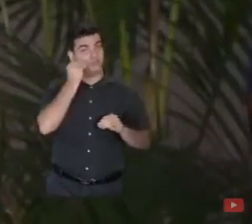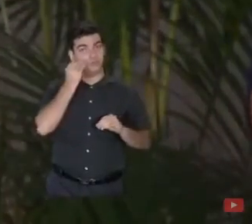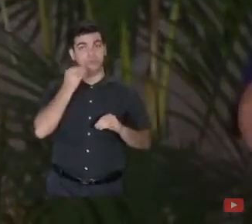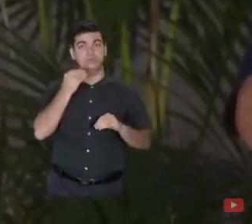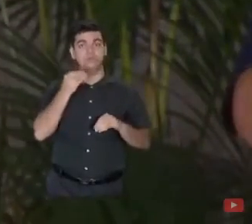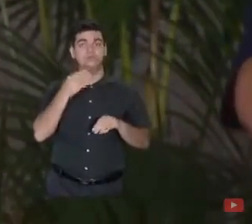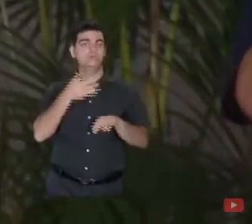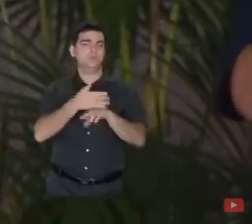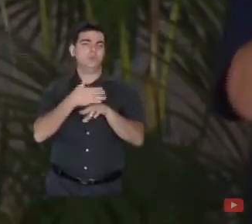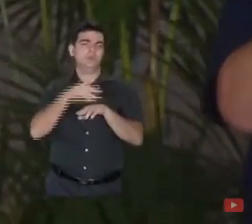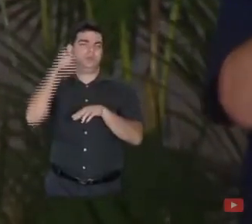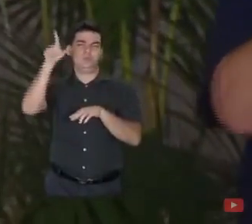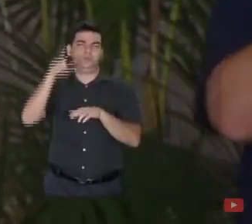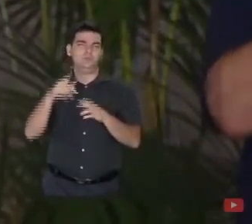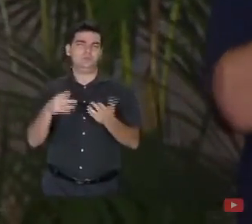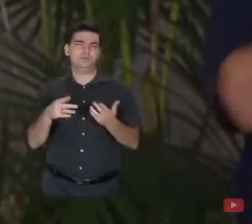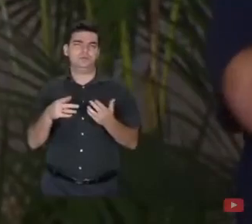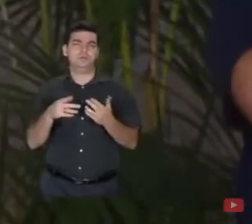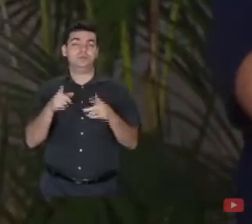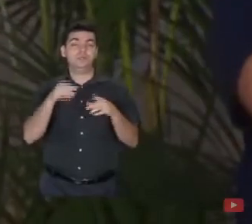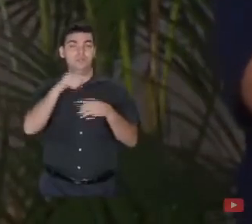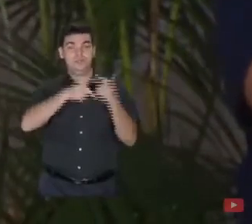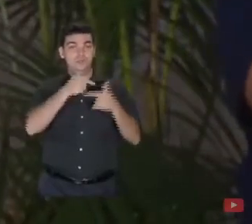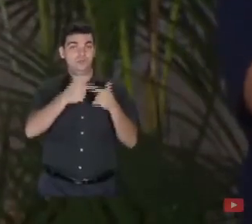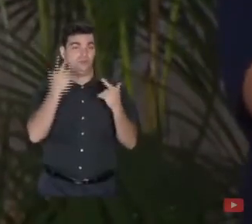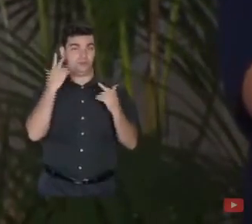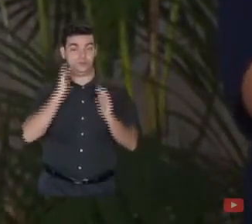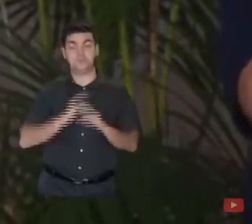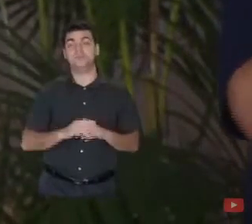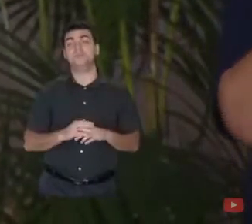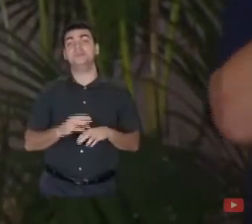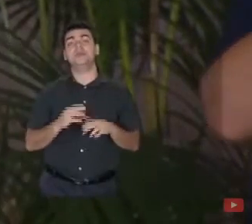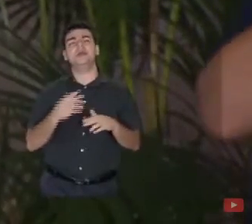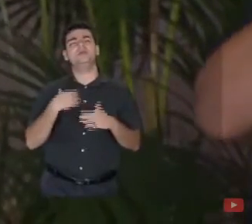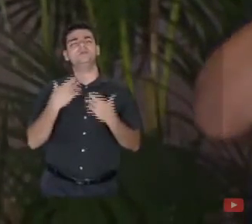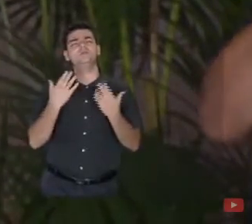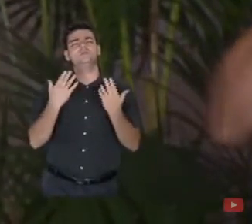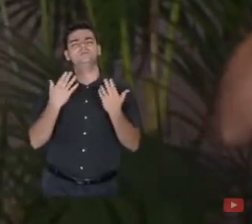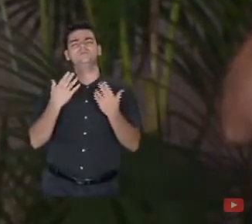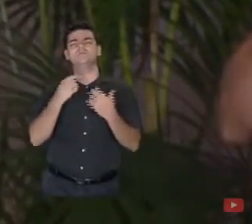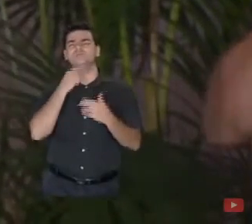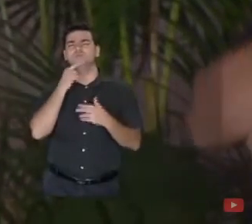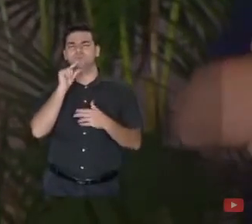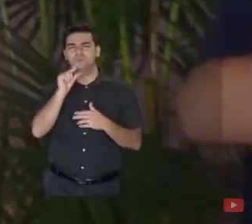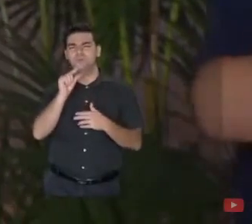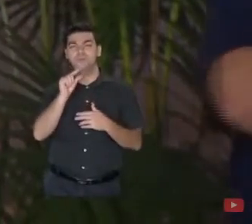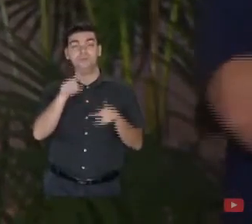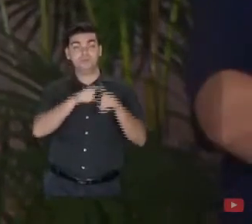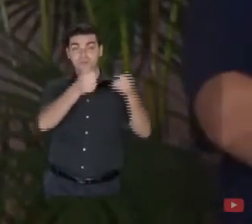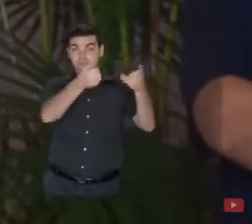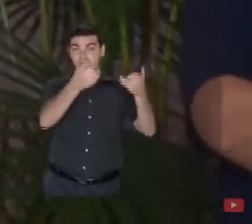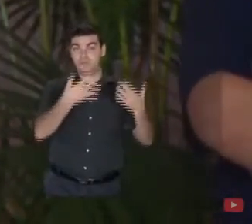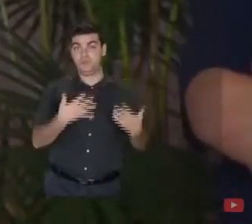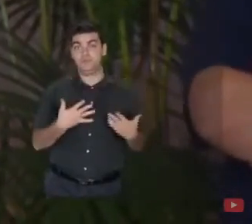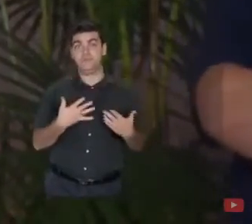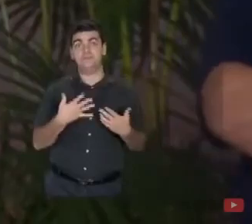TSE pelo acesso ao serviço, né? A minha dúvida e o esclarecimento que eu queria pedir do senhor